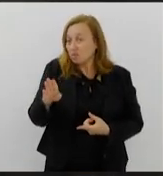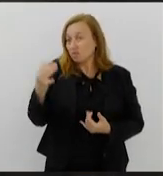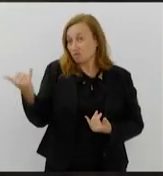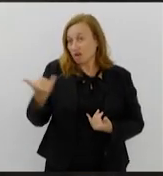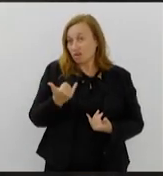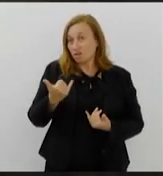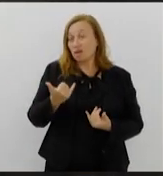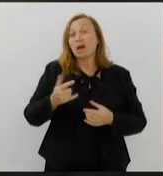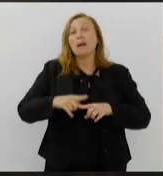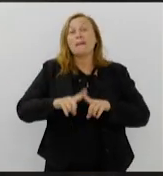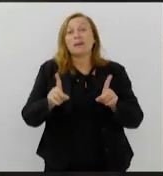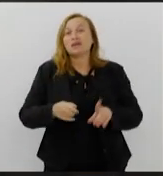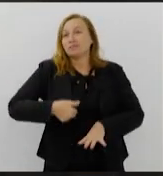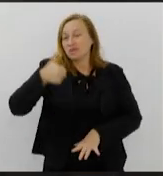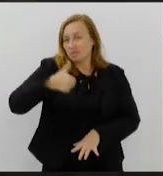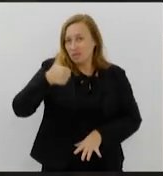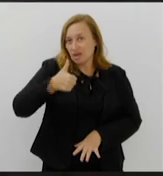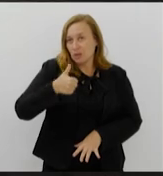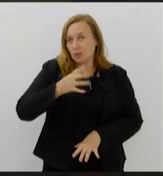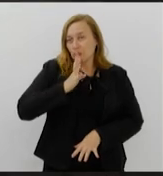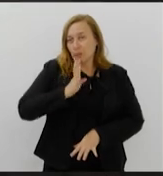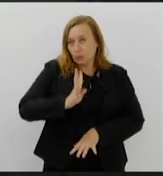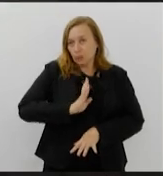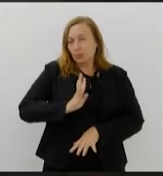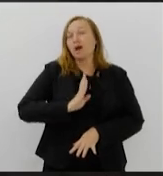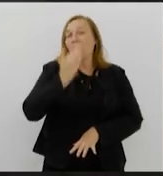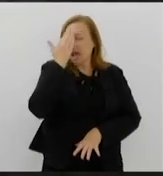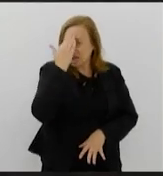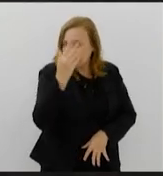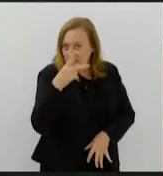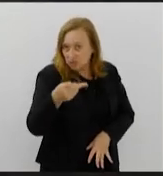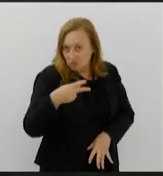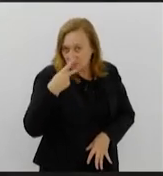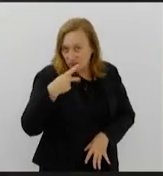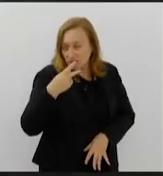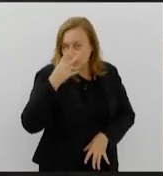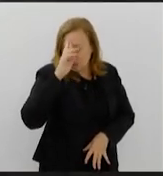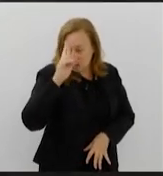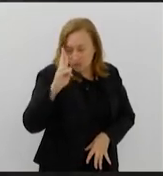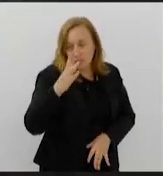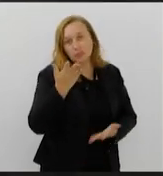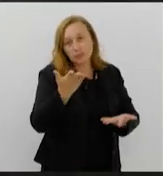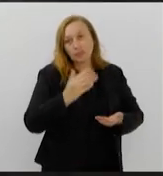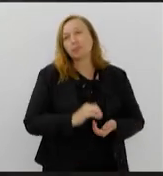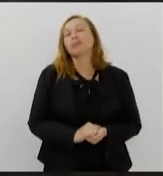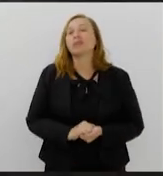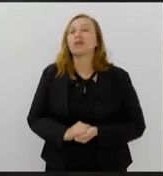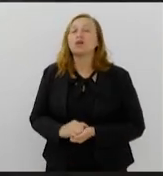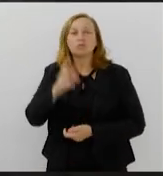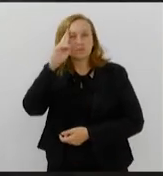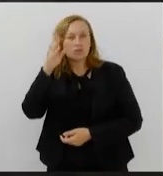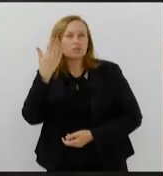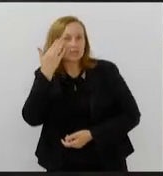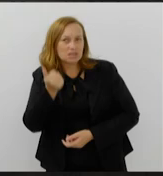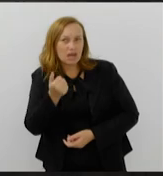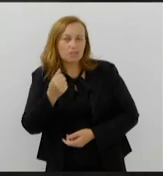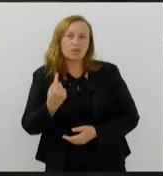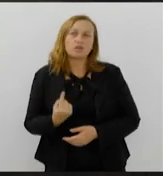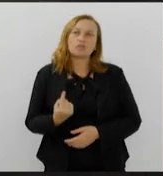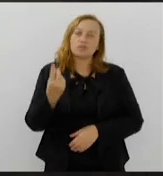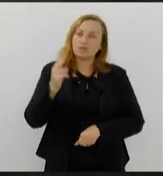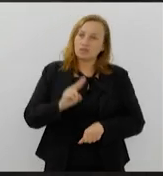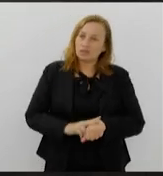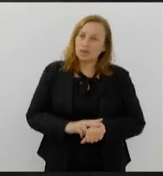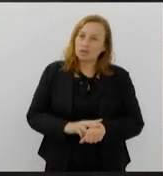que quem me conhece, Jair, com todo o respeito, eu agradeço a deferência às palavras de Vossa Excelência aqui. O senhor sabe que, uma vez superado o